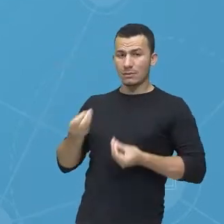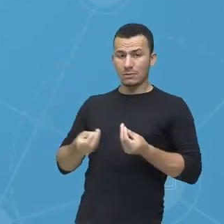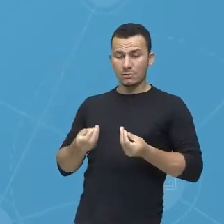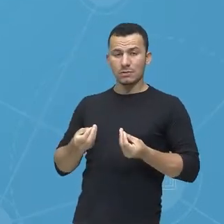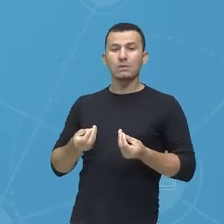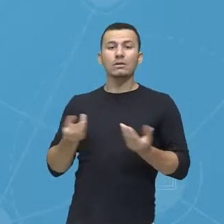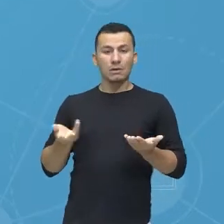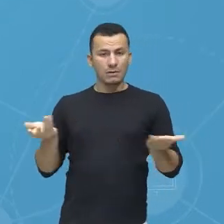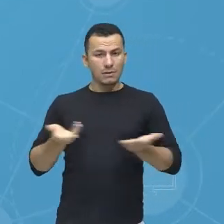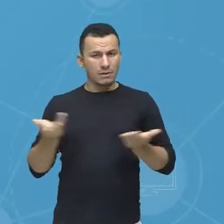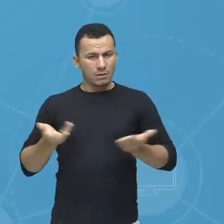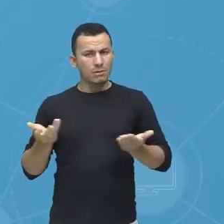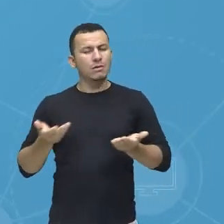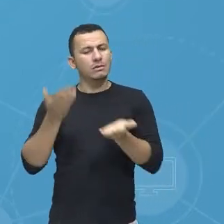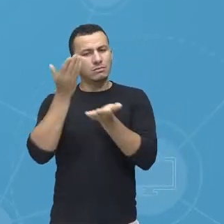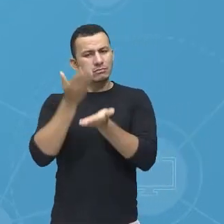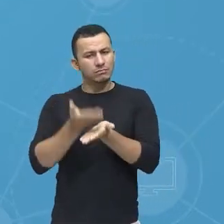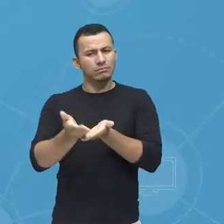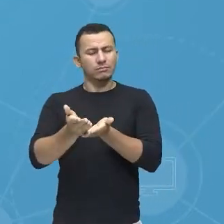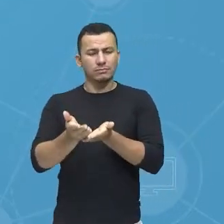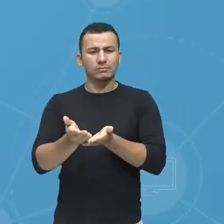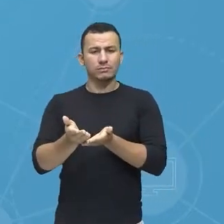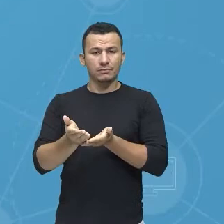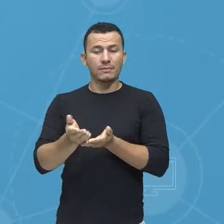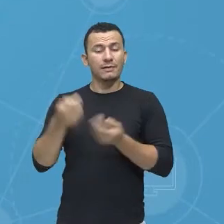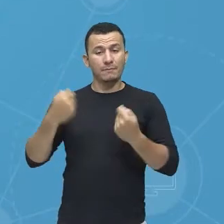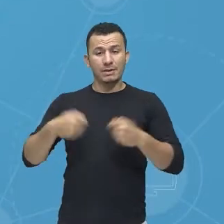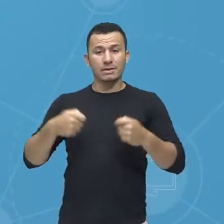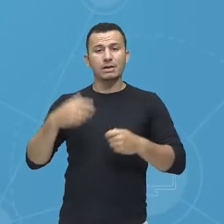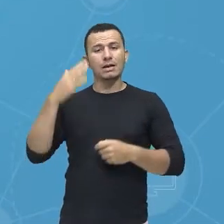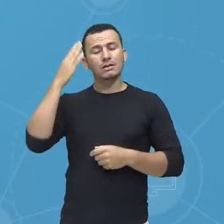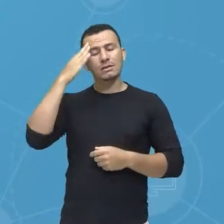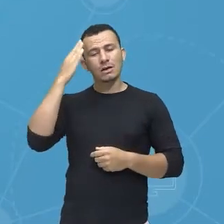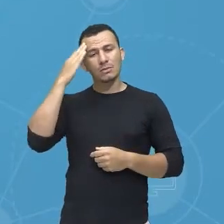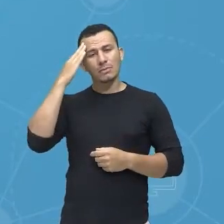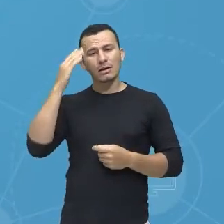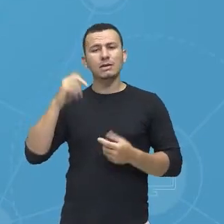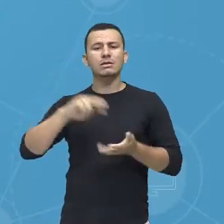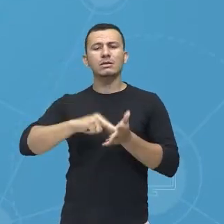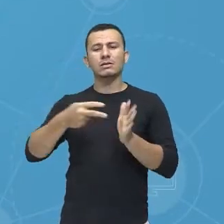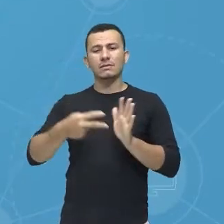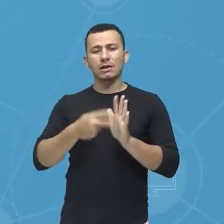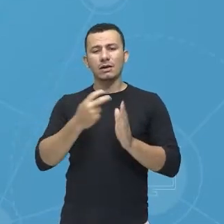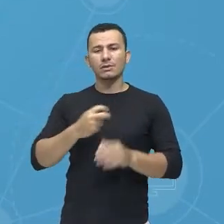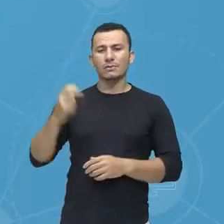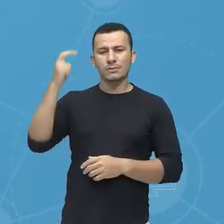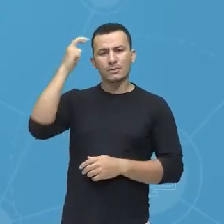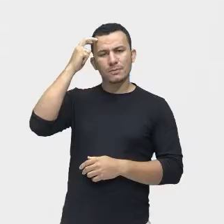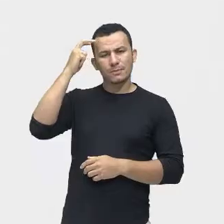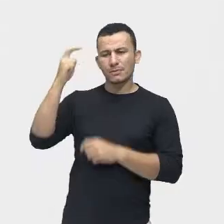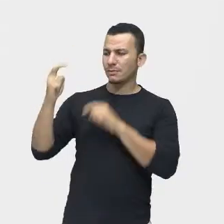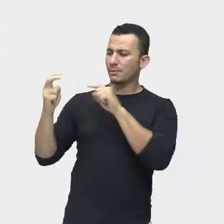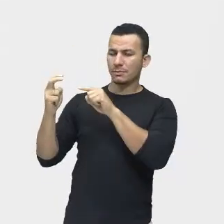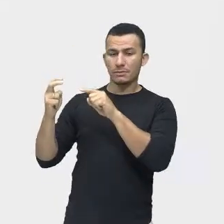isso, nós temos que saber o que é cultura. Vamos lá?